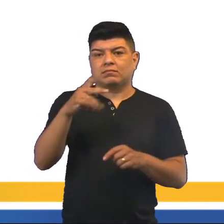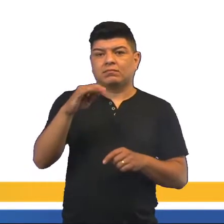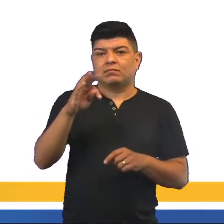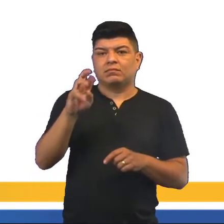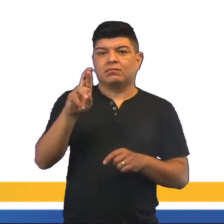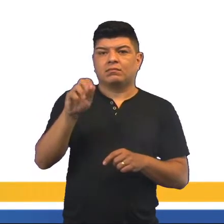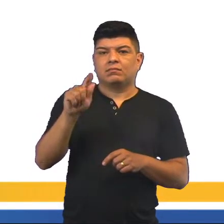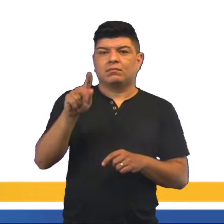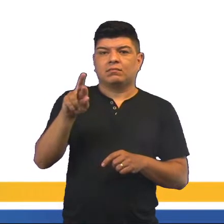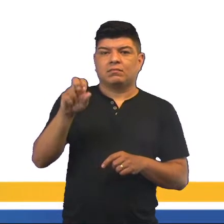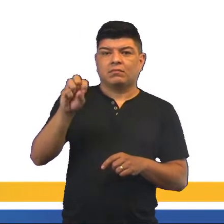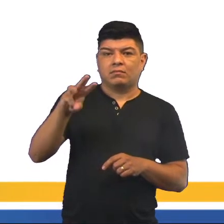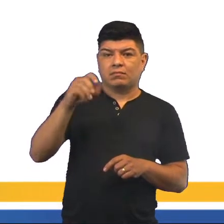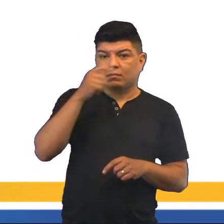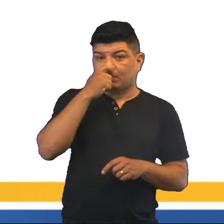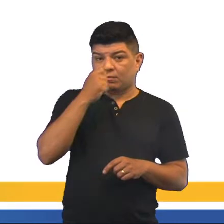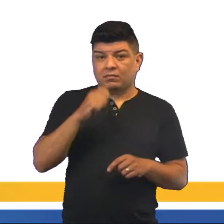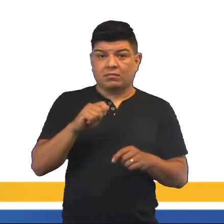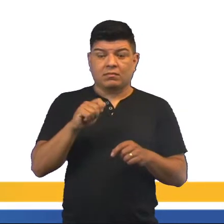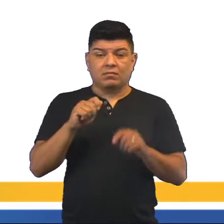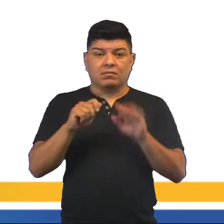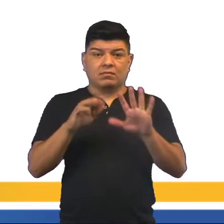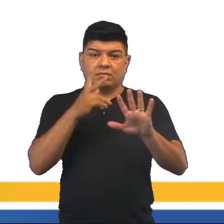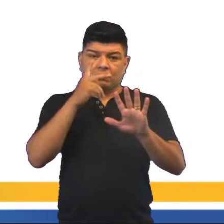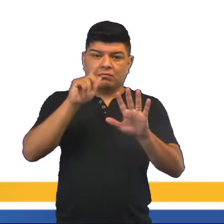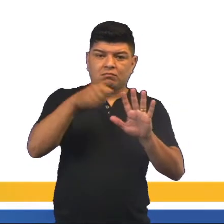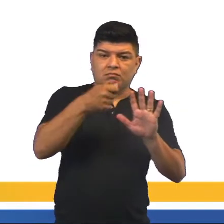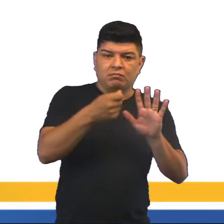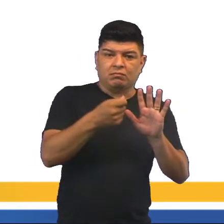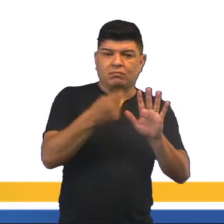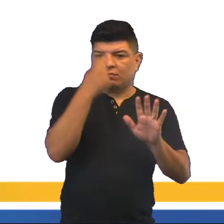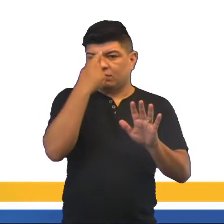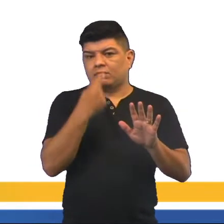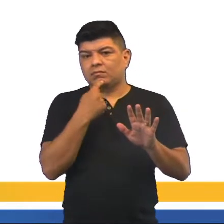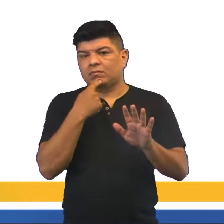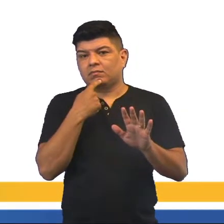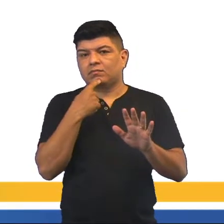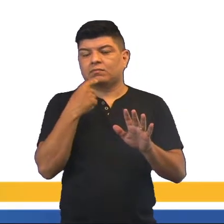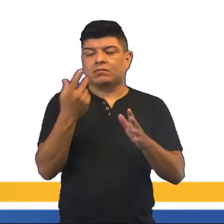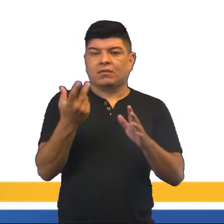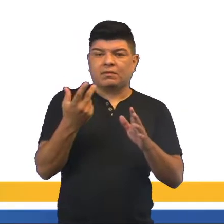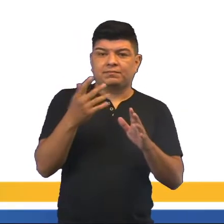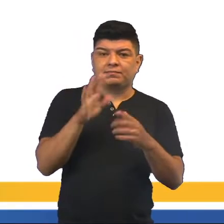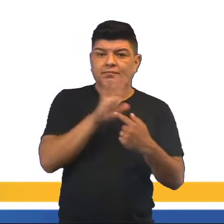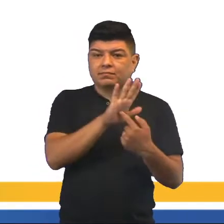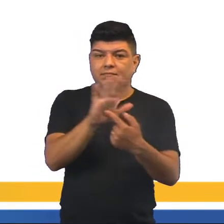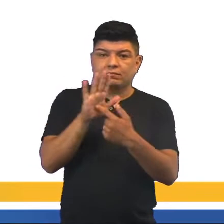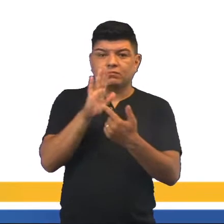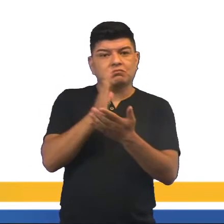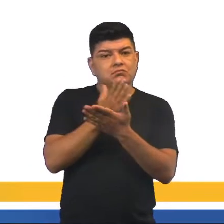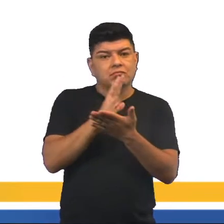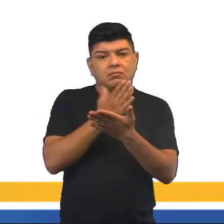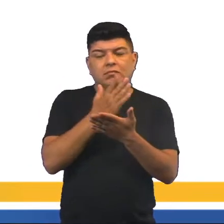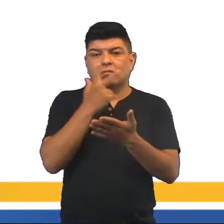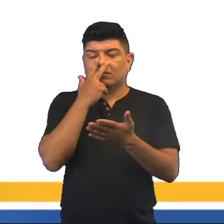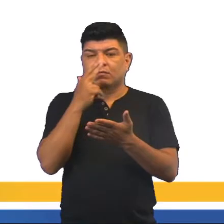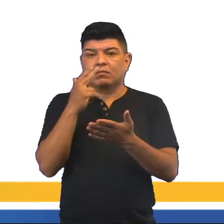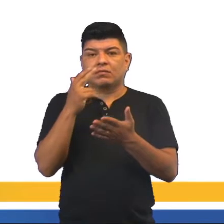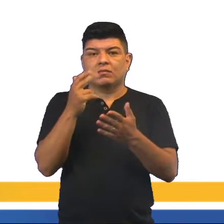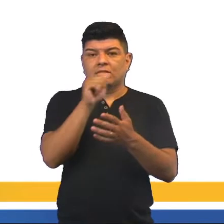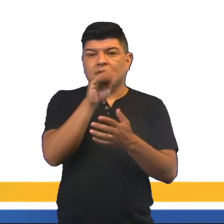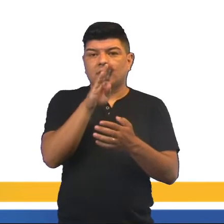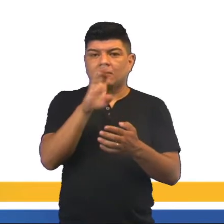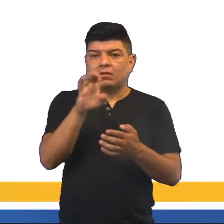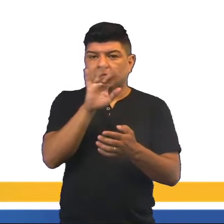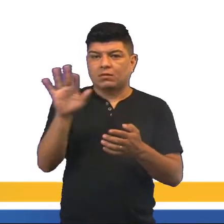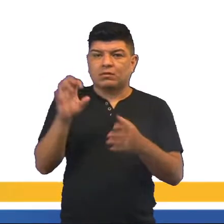Pictogramas são sinais que, através de uma figura ou de um símbolo, permite desenvolver a representação de algo. Certos alfabetos antigos